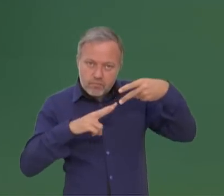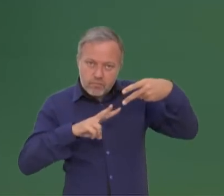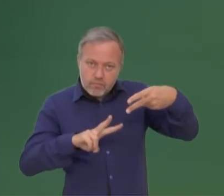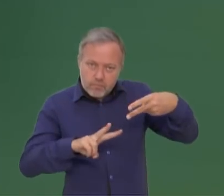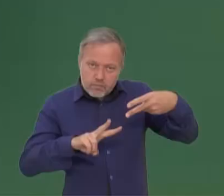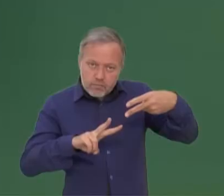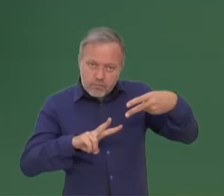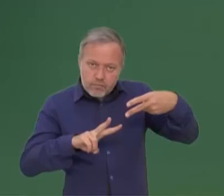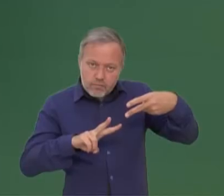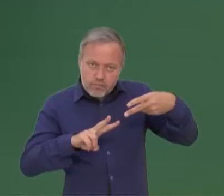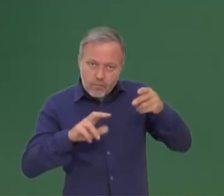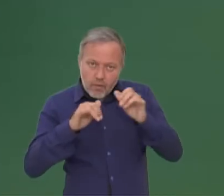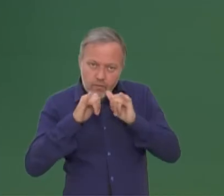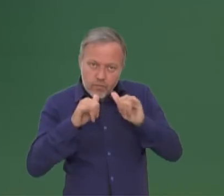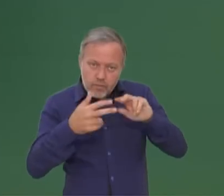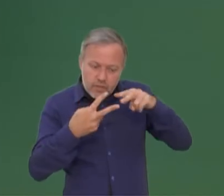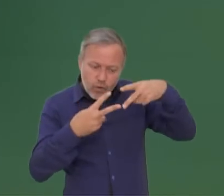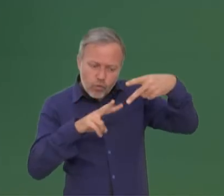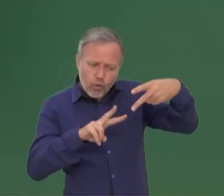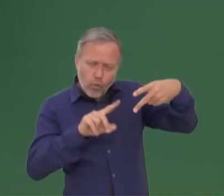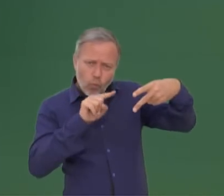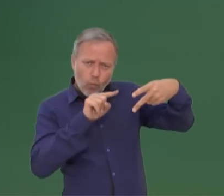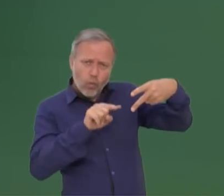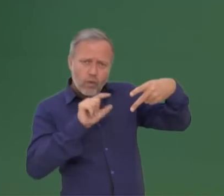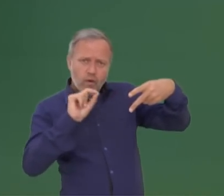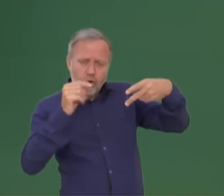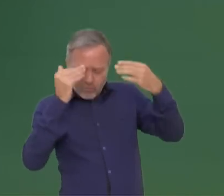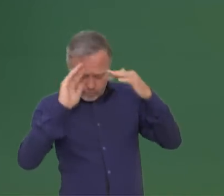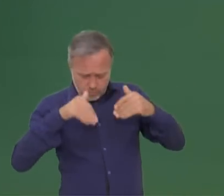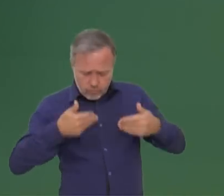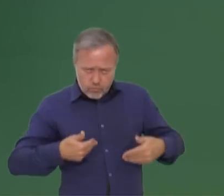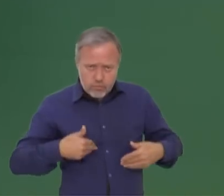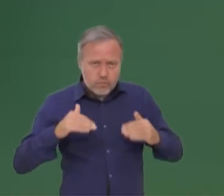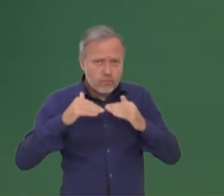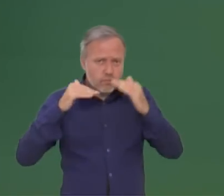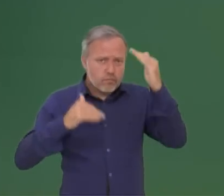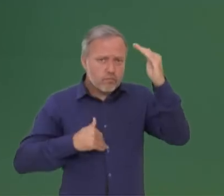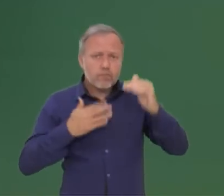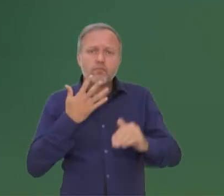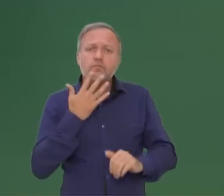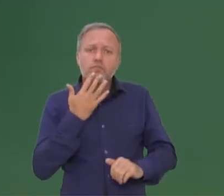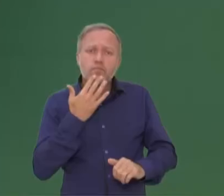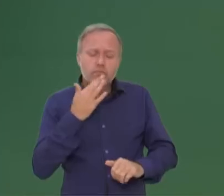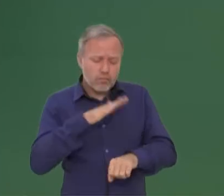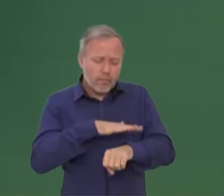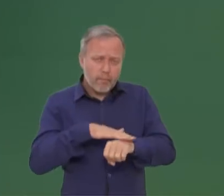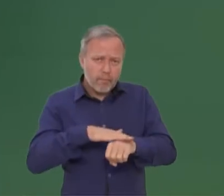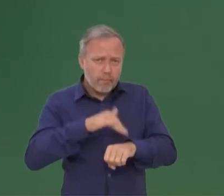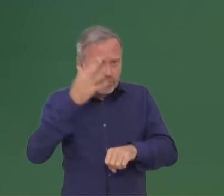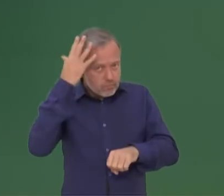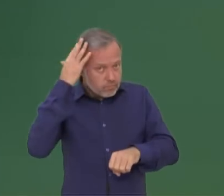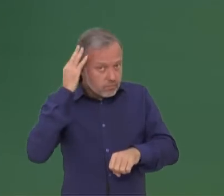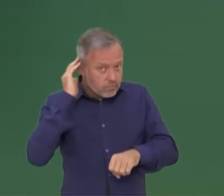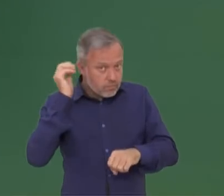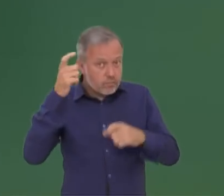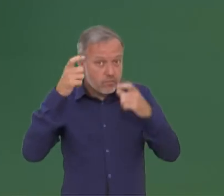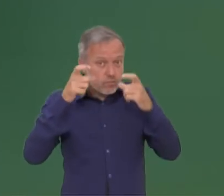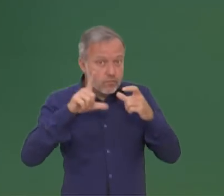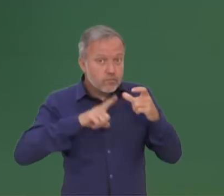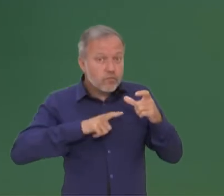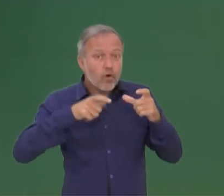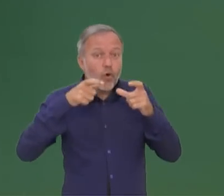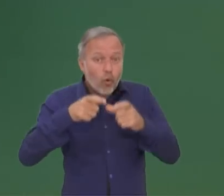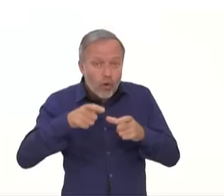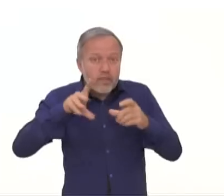as características hereditárias. Como que você é? Tua estatura, tua cor da pele, como que é teu cabelo? Então essas informações